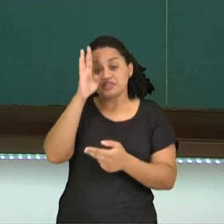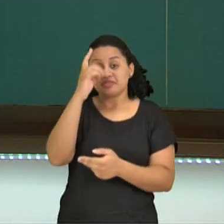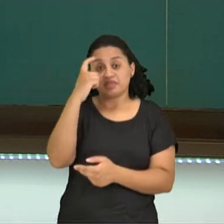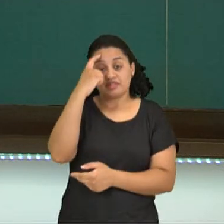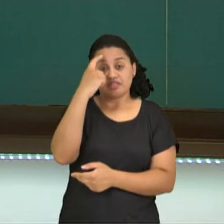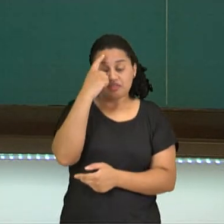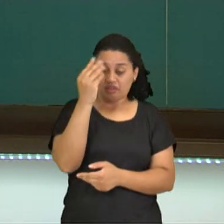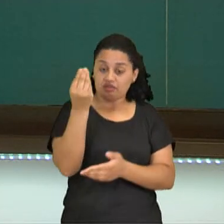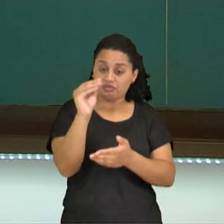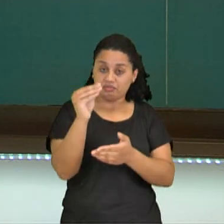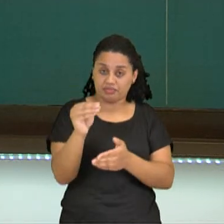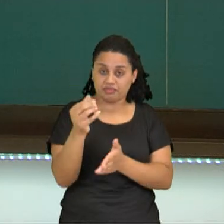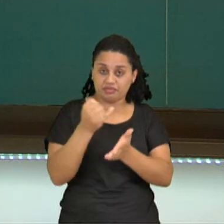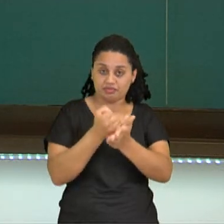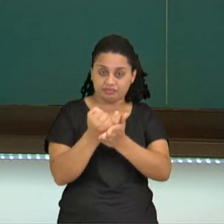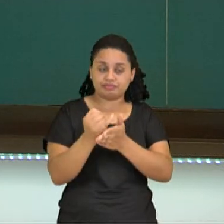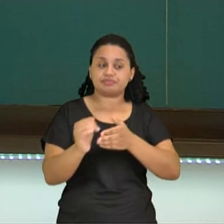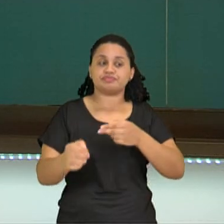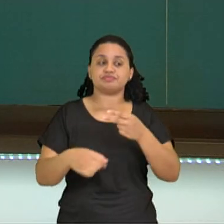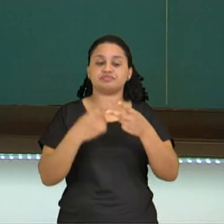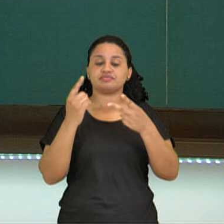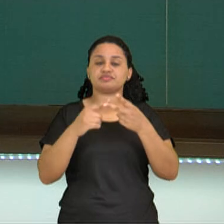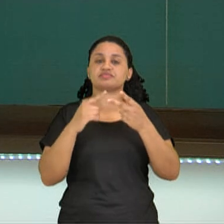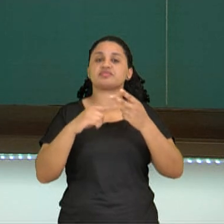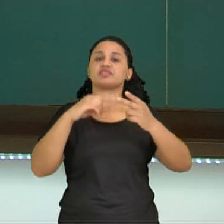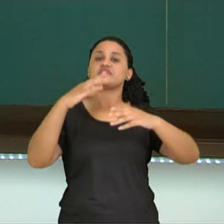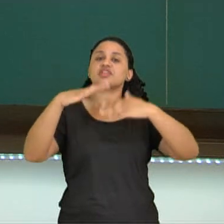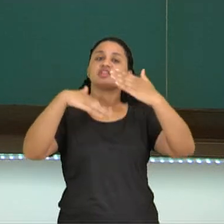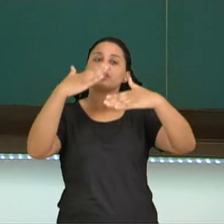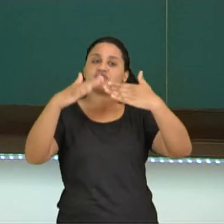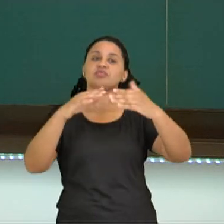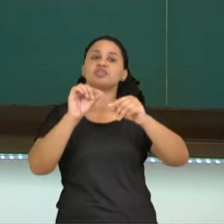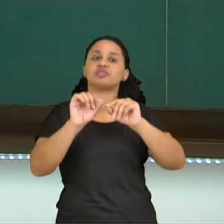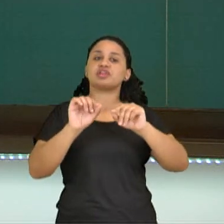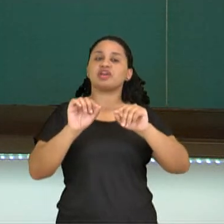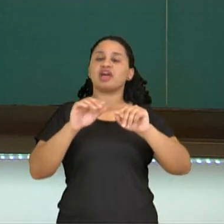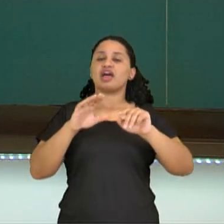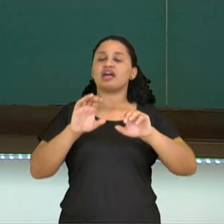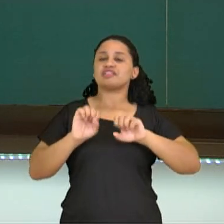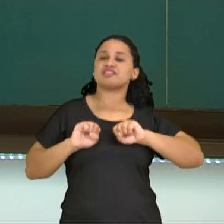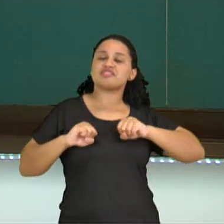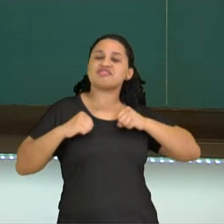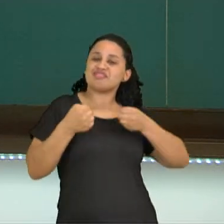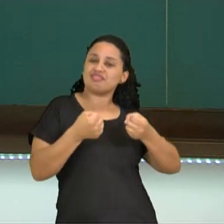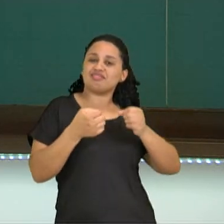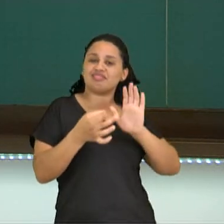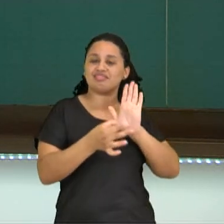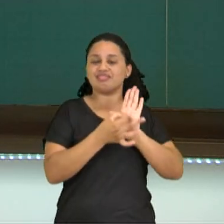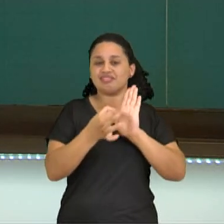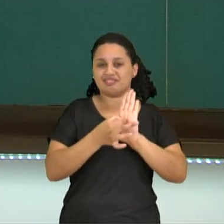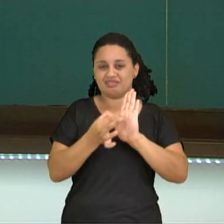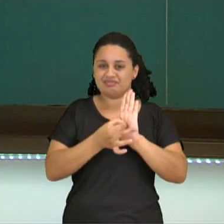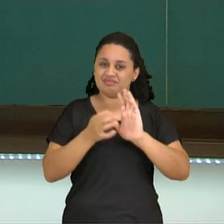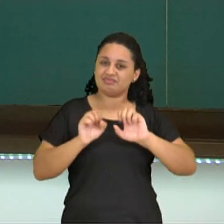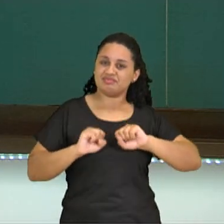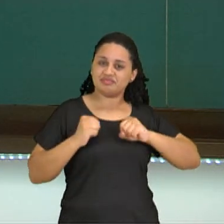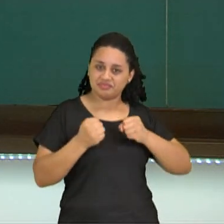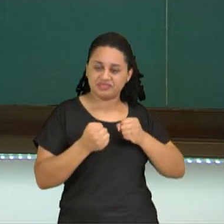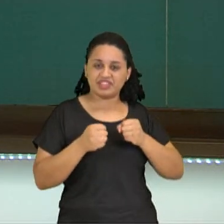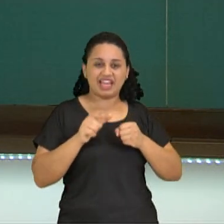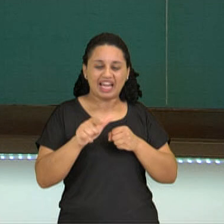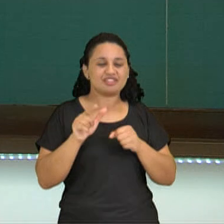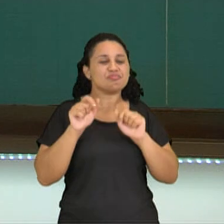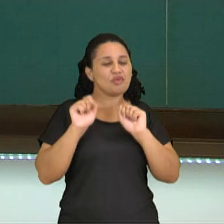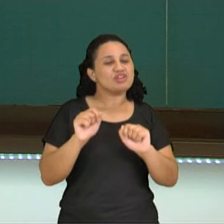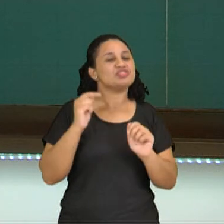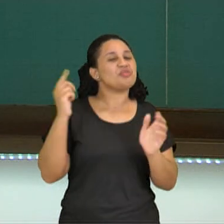ideias. Desenvolvimento, argumentos, defesa. Aí há um pecado mortal quando se faz um texto